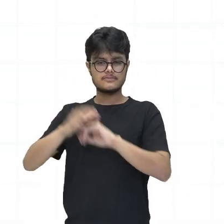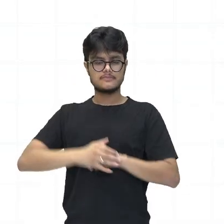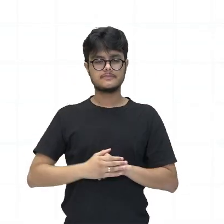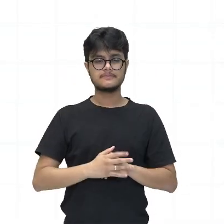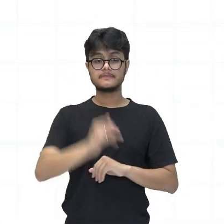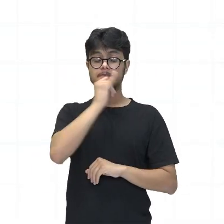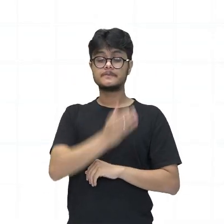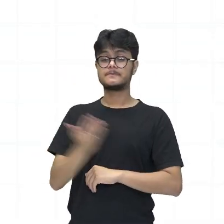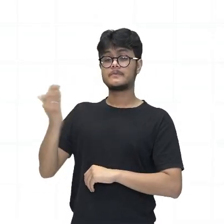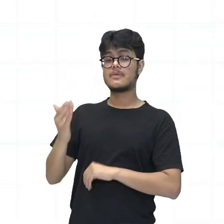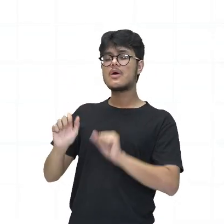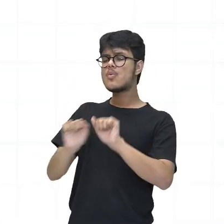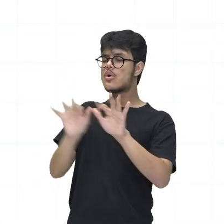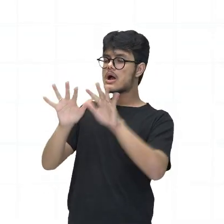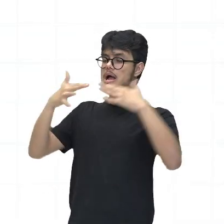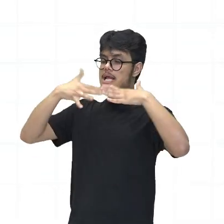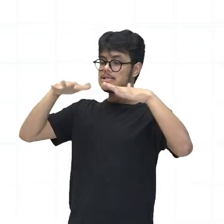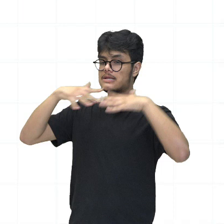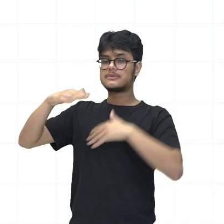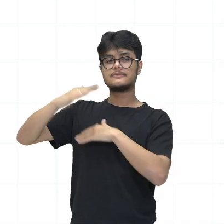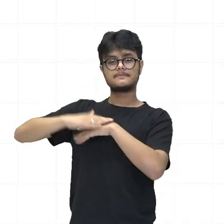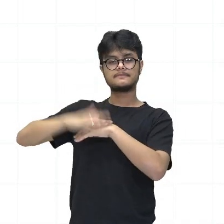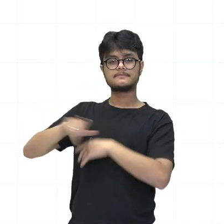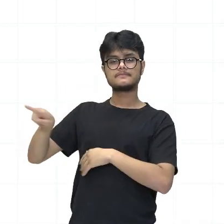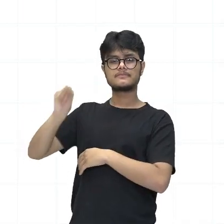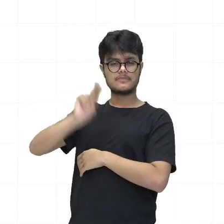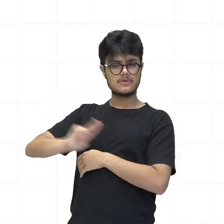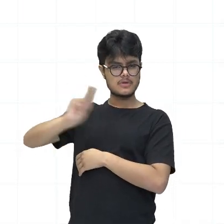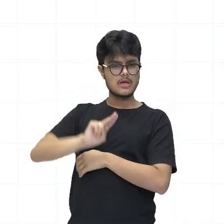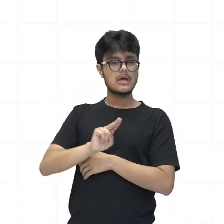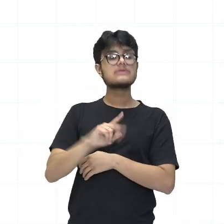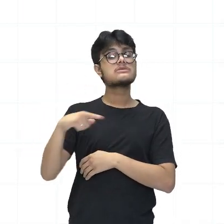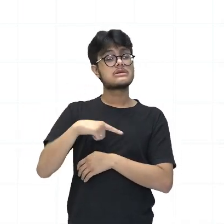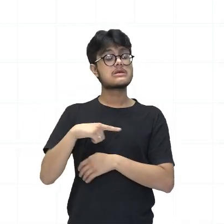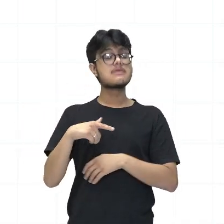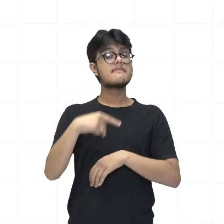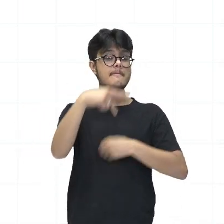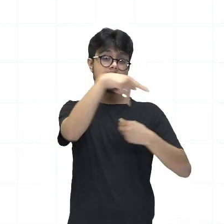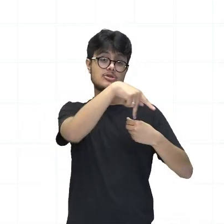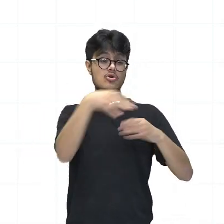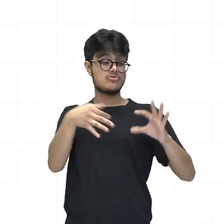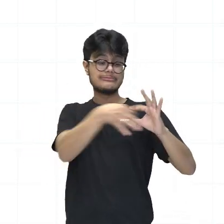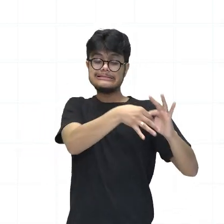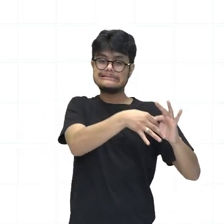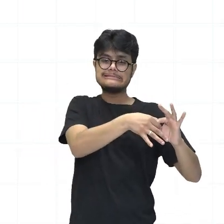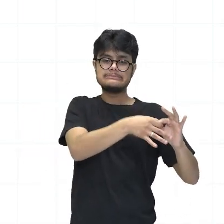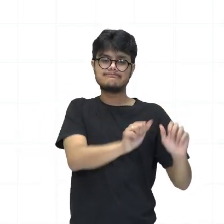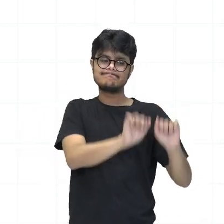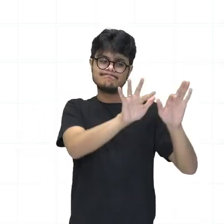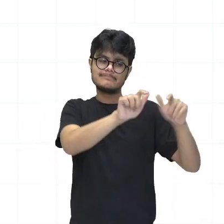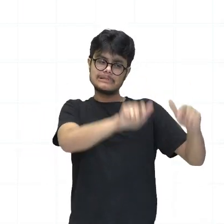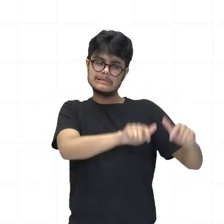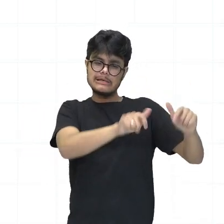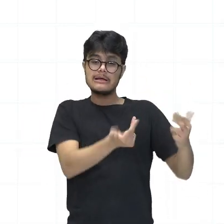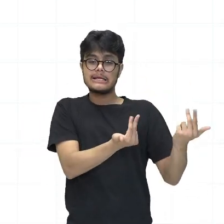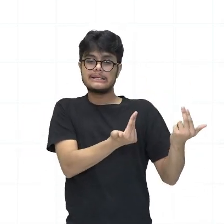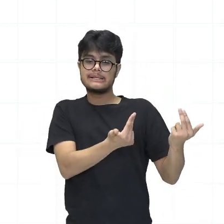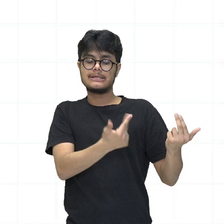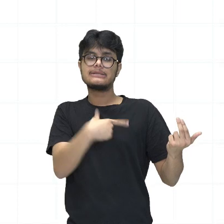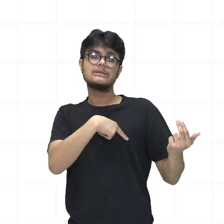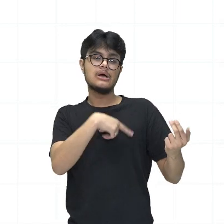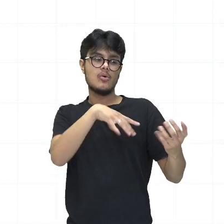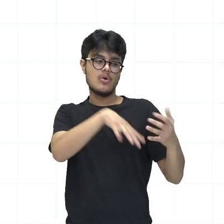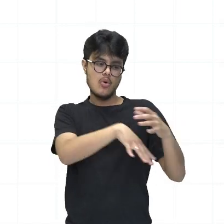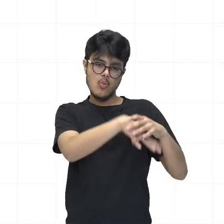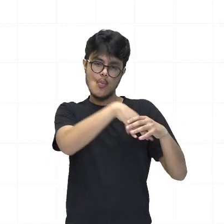nossa cartela, né? O gás natural muitas vezes é encontrado junto com o petróleo, né? Sendo extraído